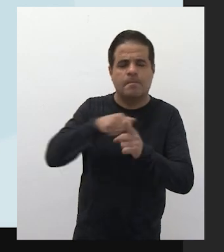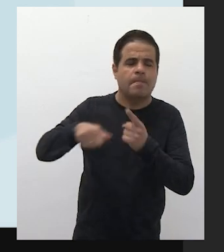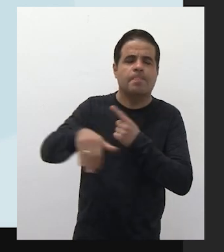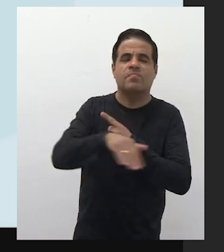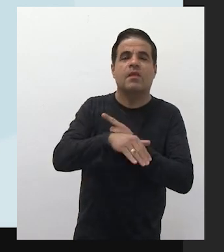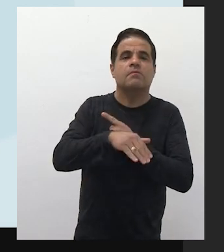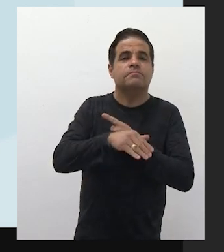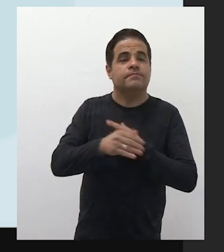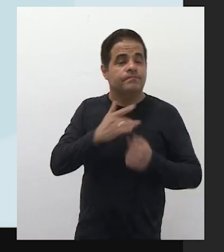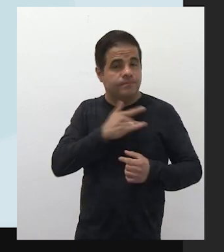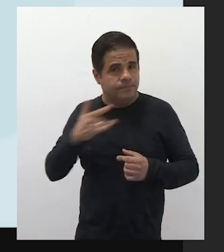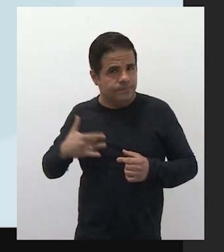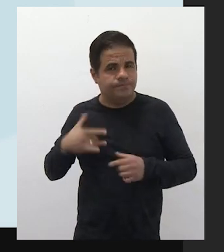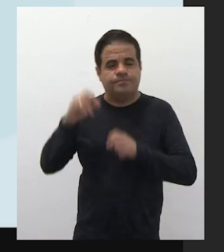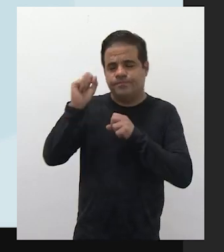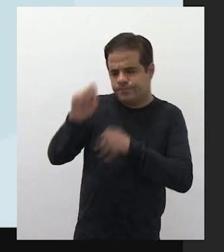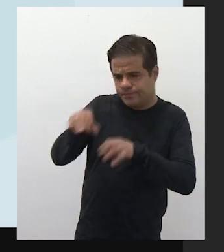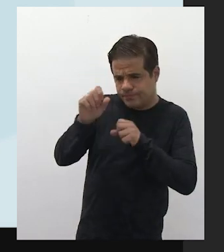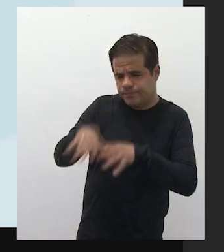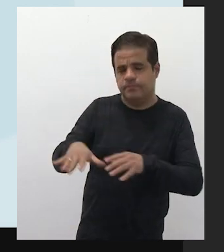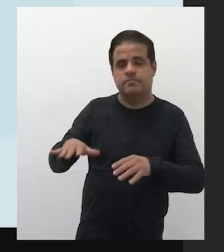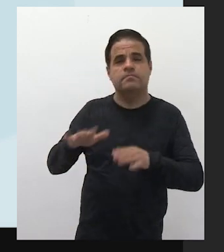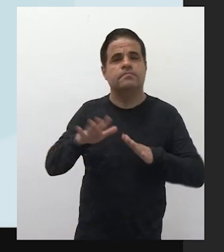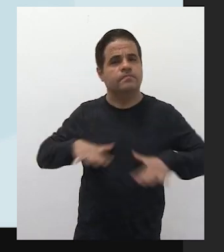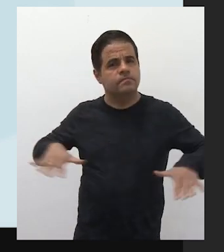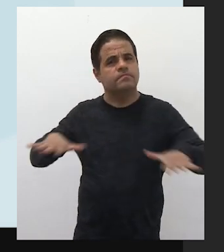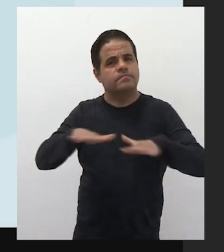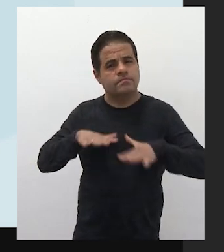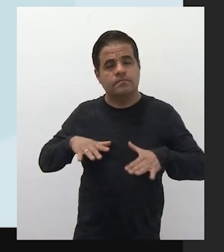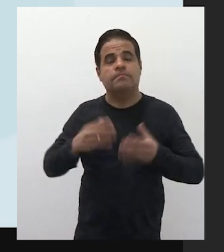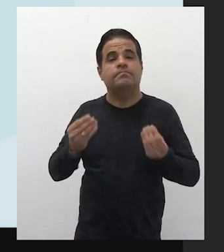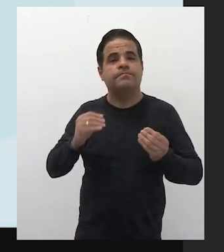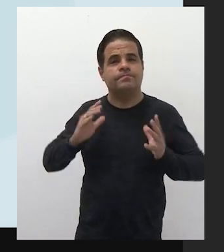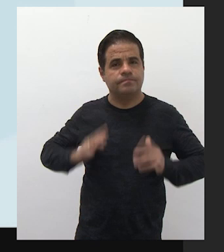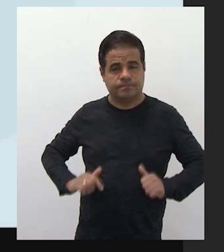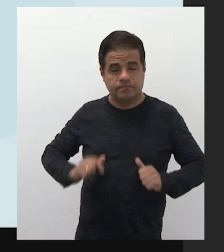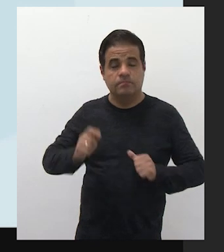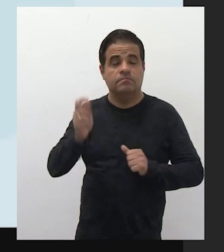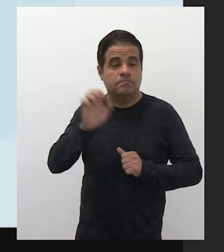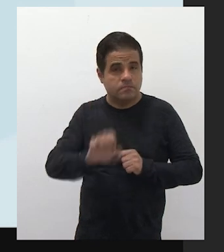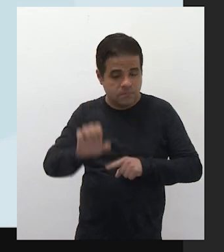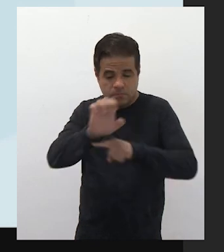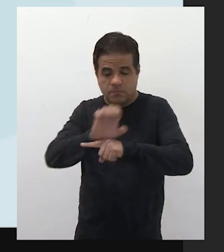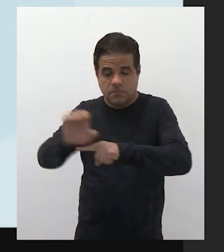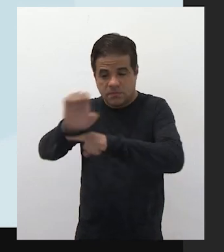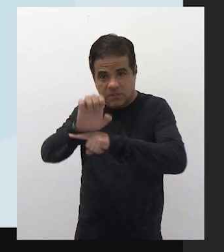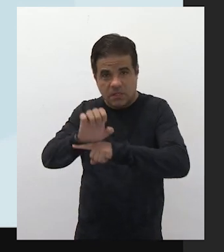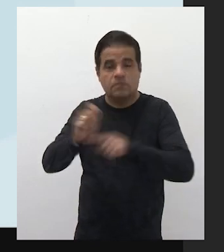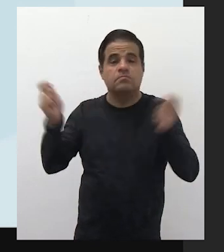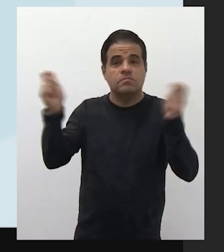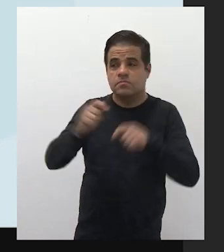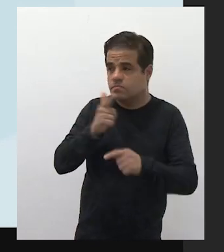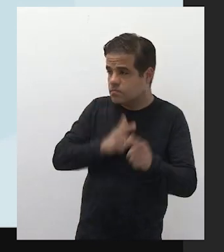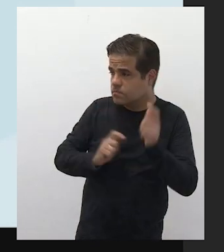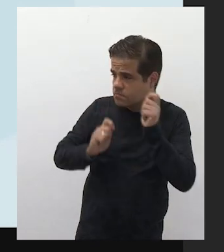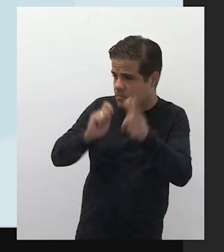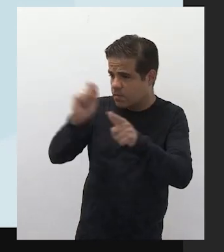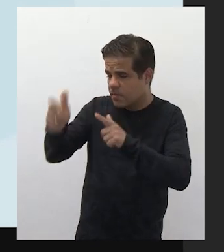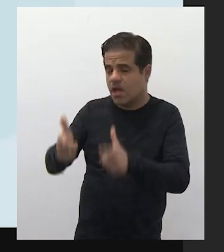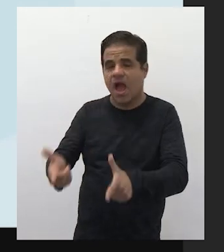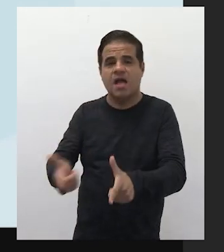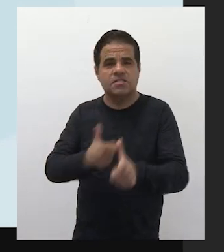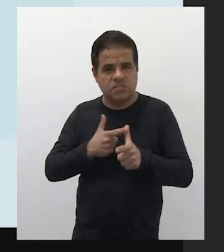em saúde, educação, saneamento do Estado, para que o Estado consiga, com essa economia, pagar a